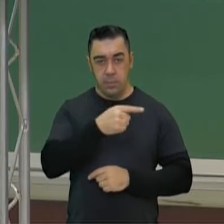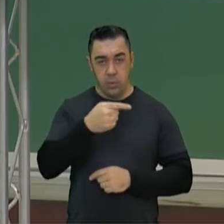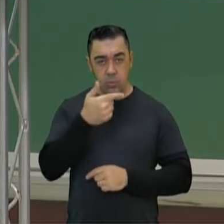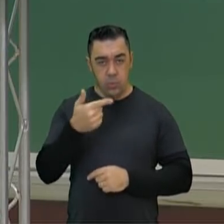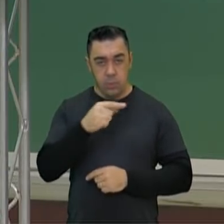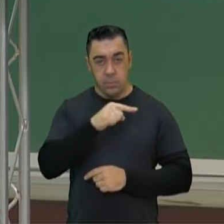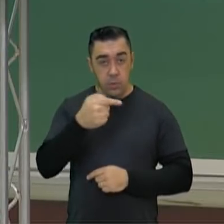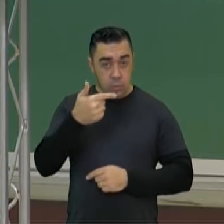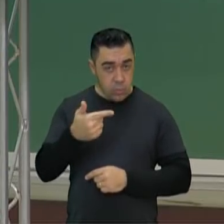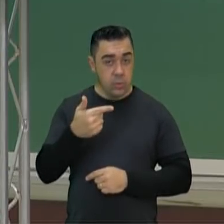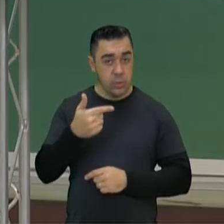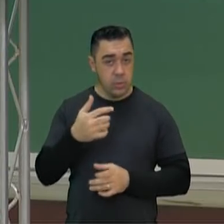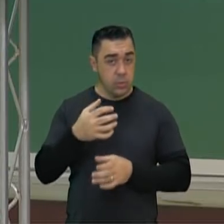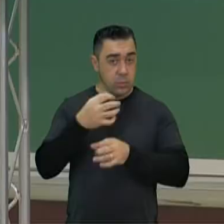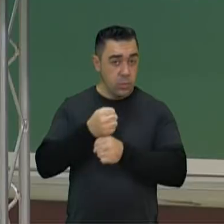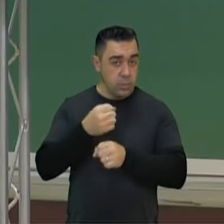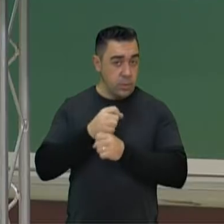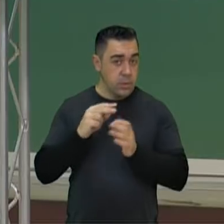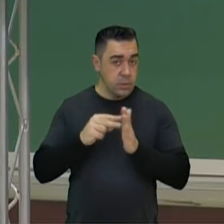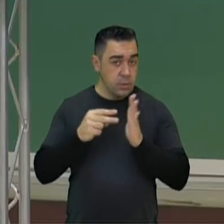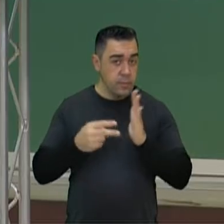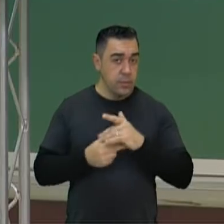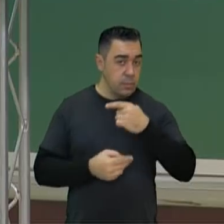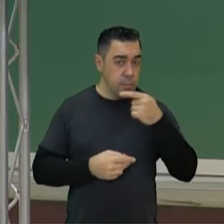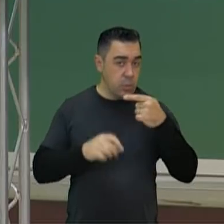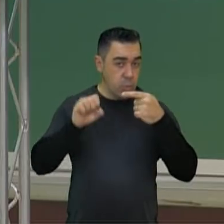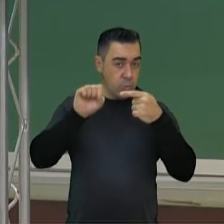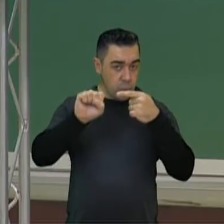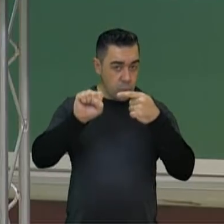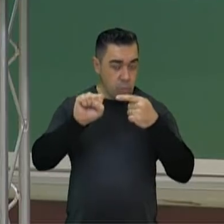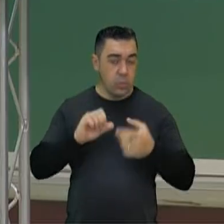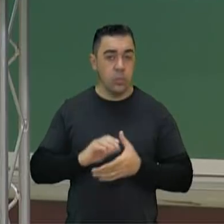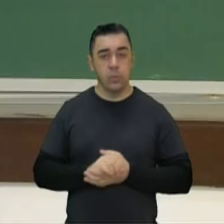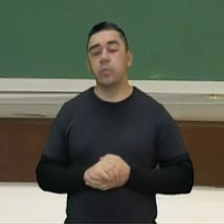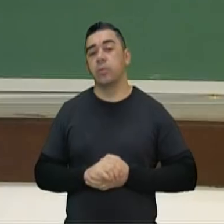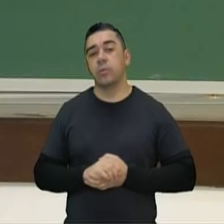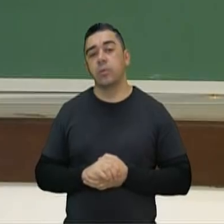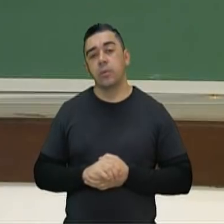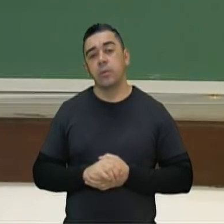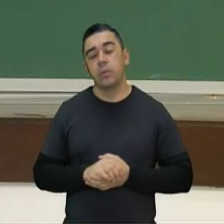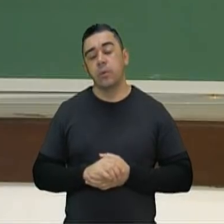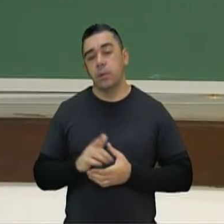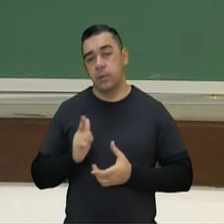que seria, somando, menos 8. Então, ele tem 8